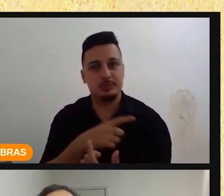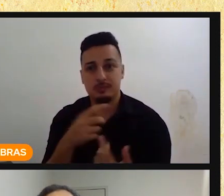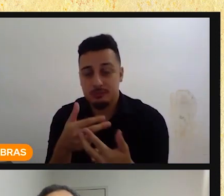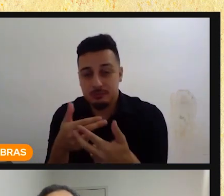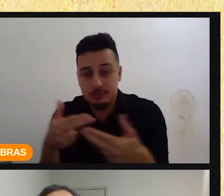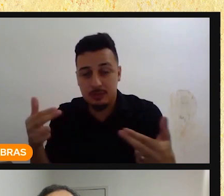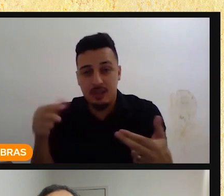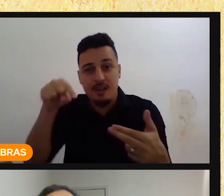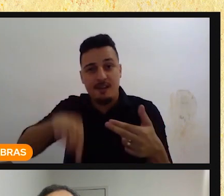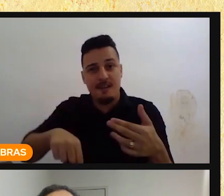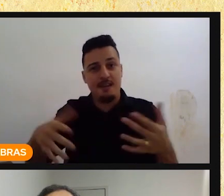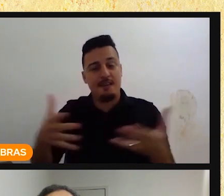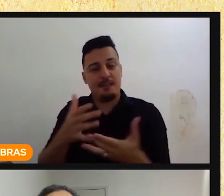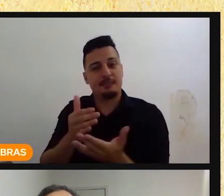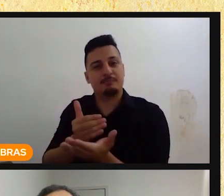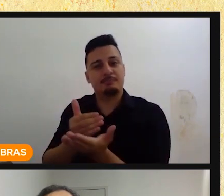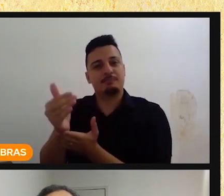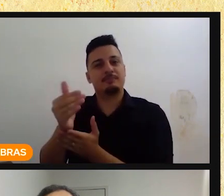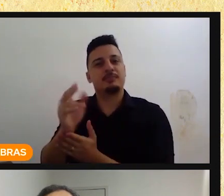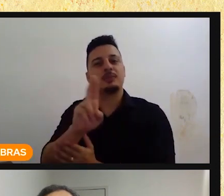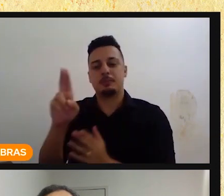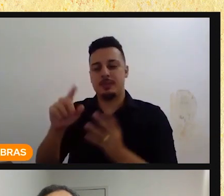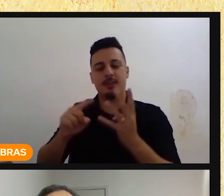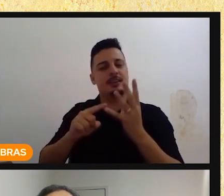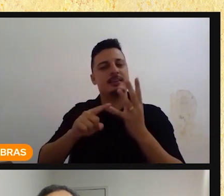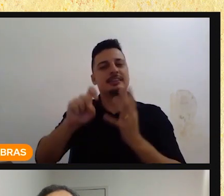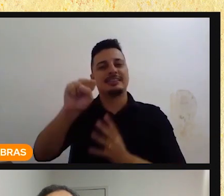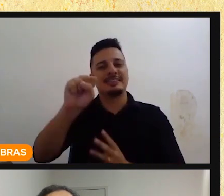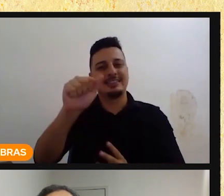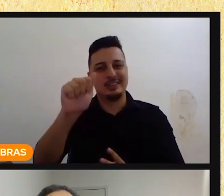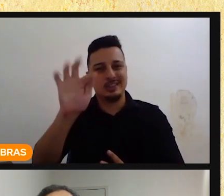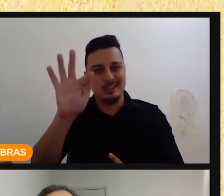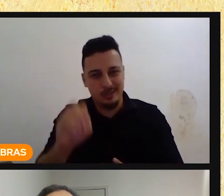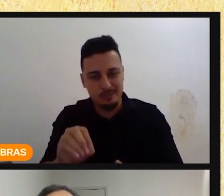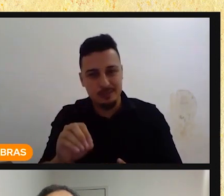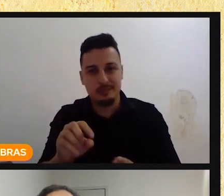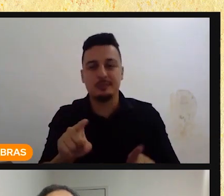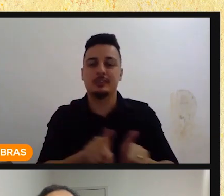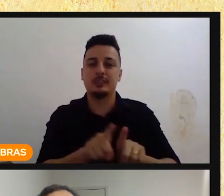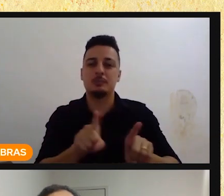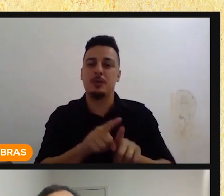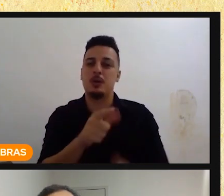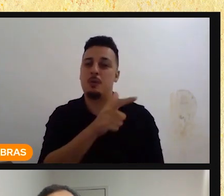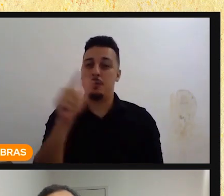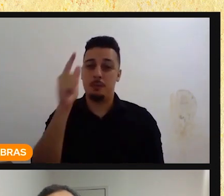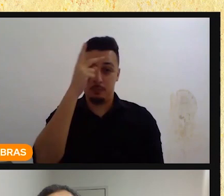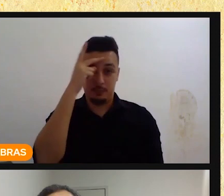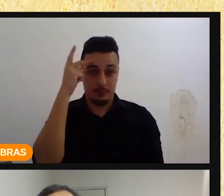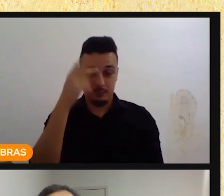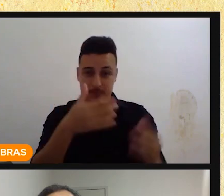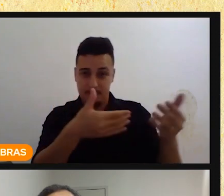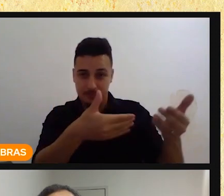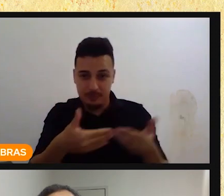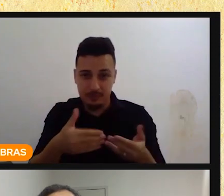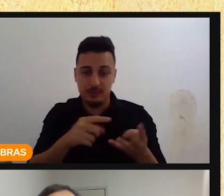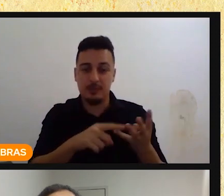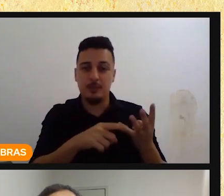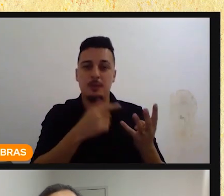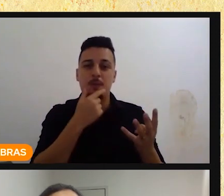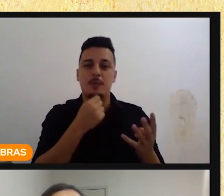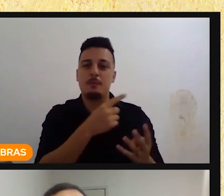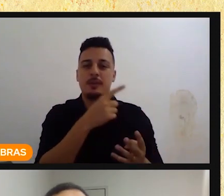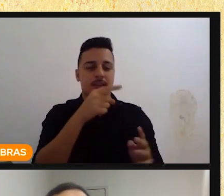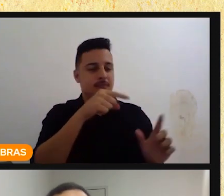ela está fazendo o curta Safo. E a gente convidou também Ulisses Brandão, que é um produtor de cinema, jornalista daqui do